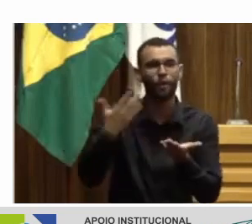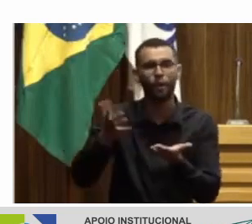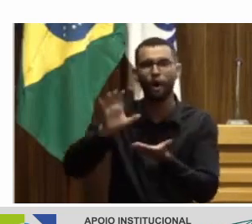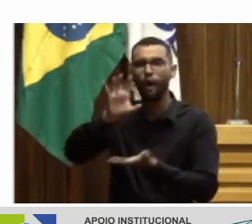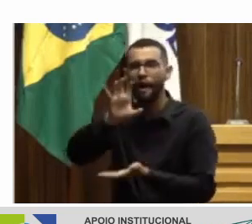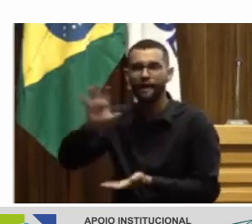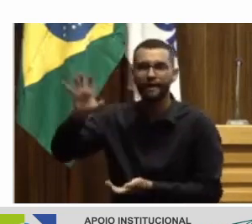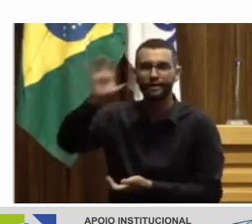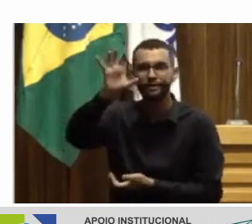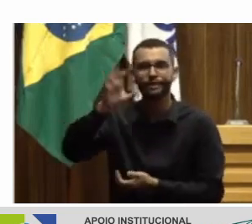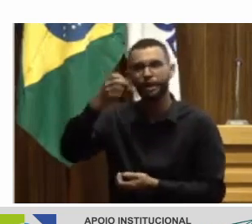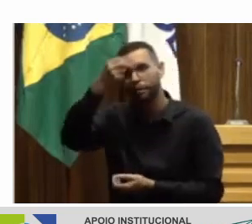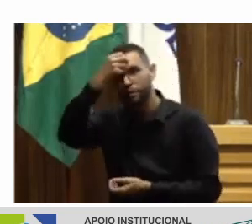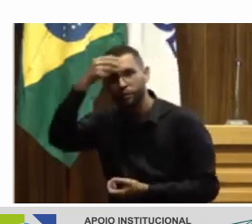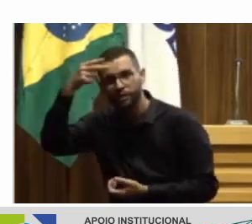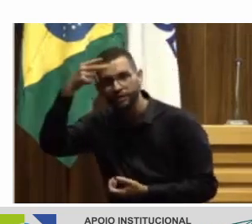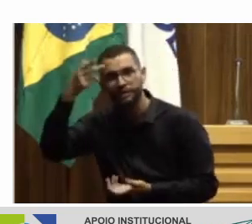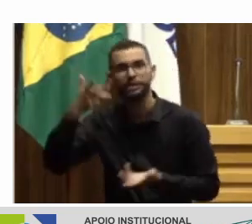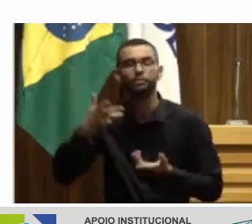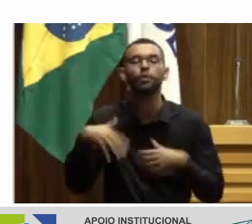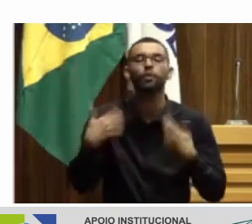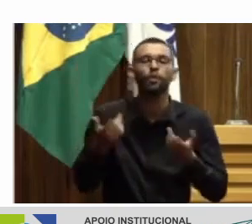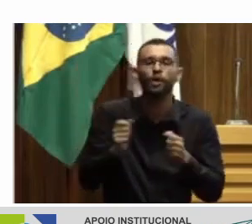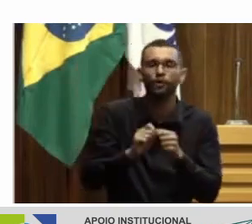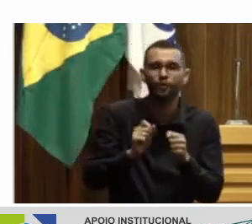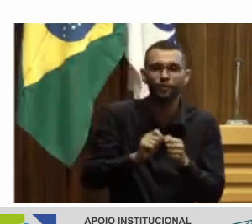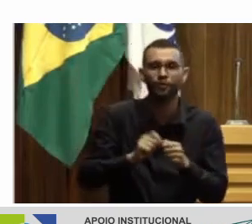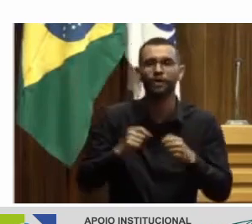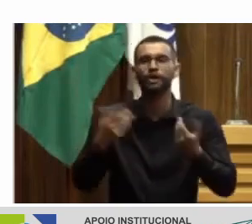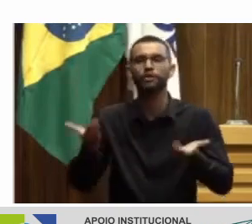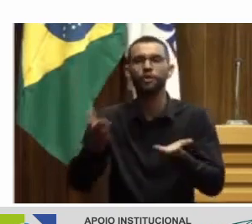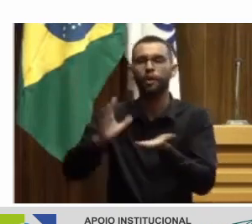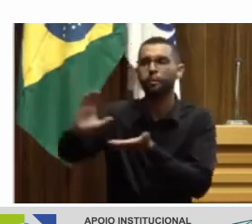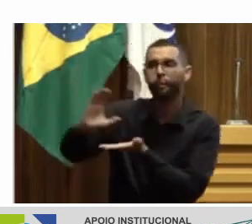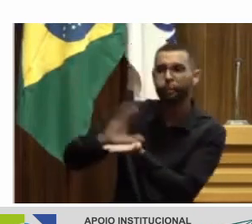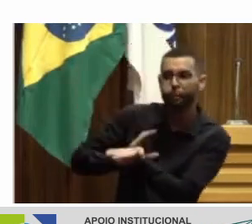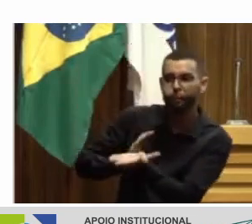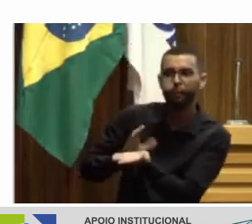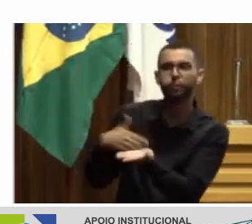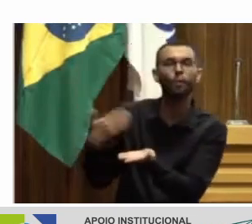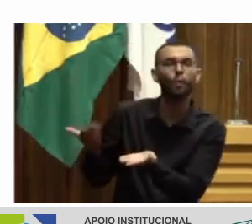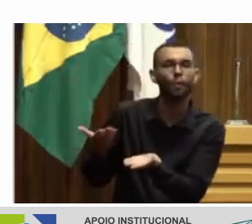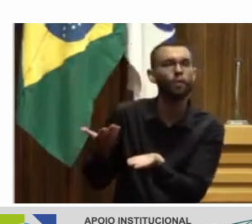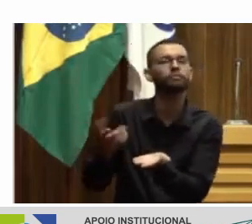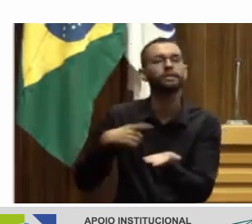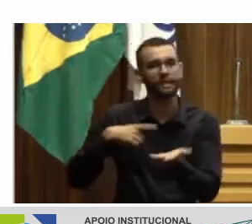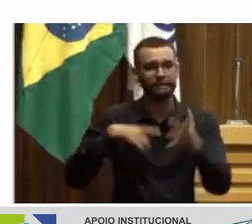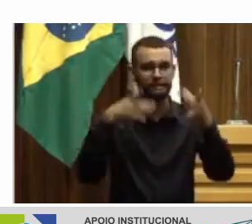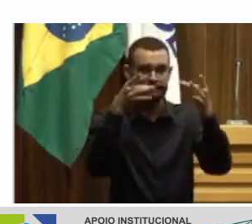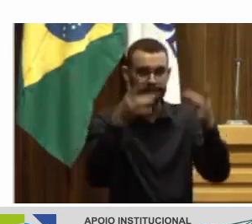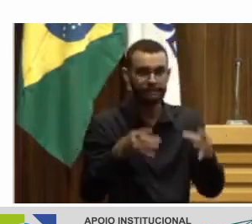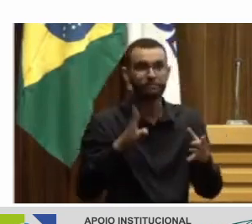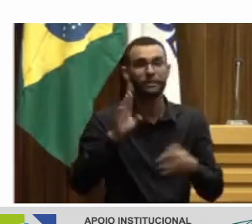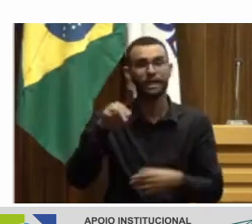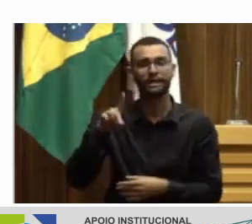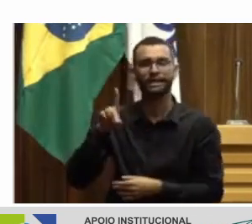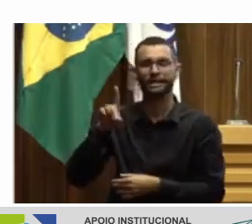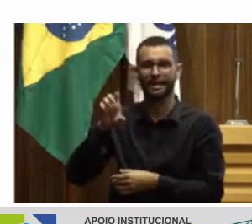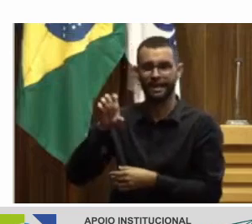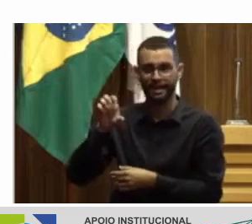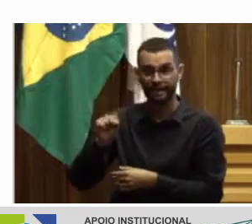é o município, quando foi feito, qual é o desembolso. Então, o BNDES hoje é a instituição